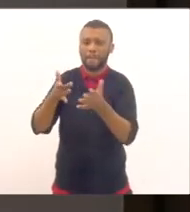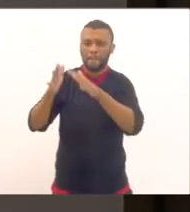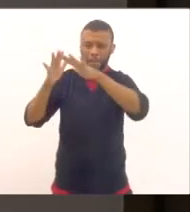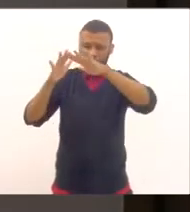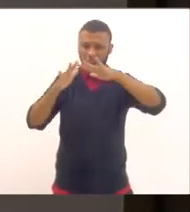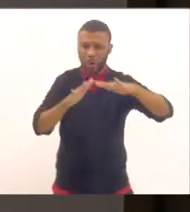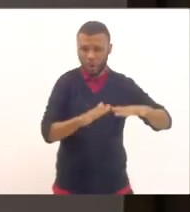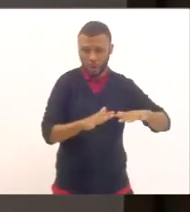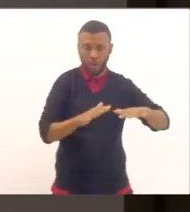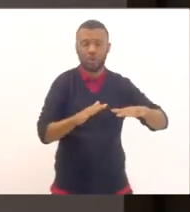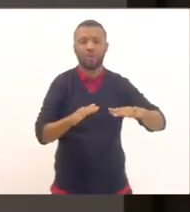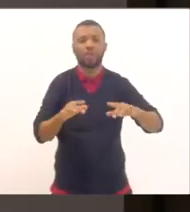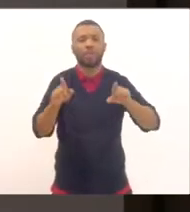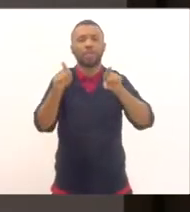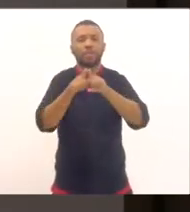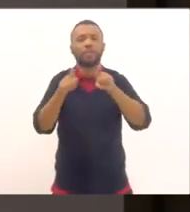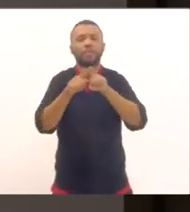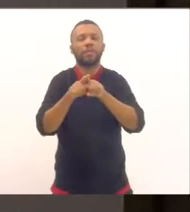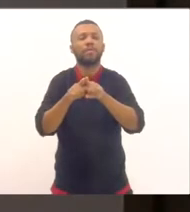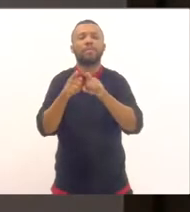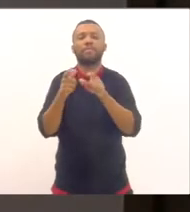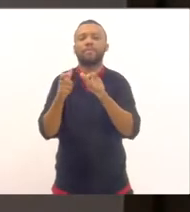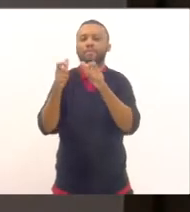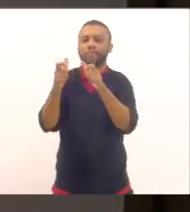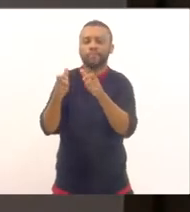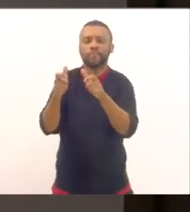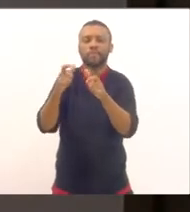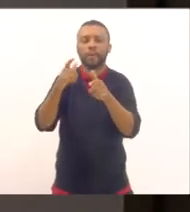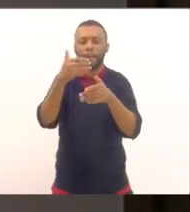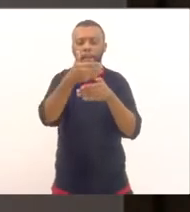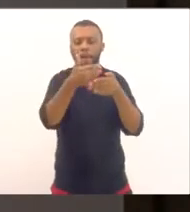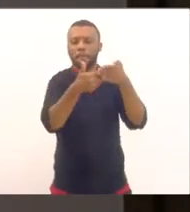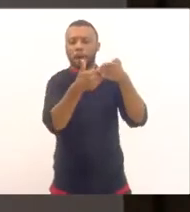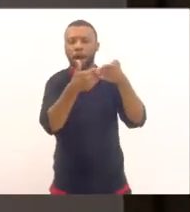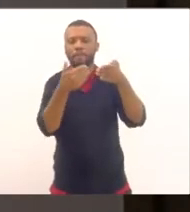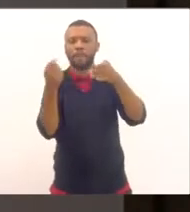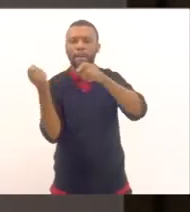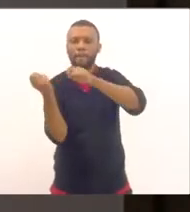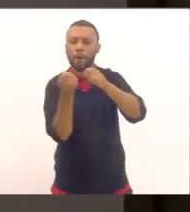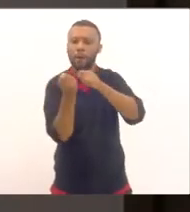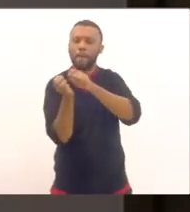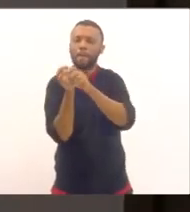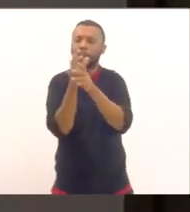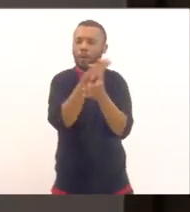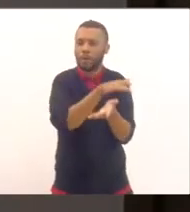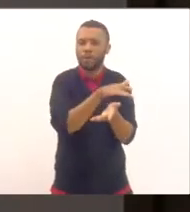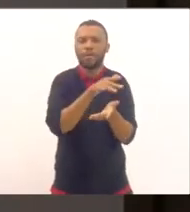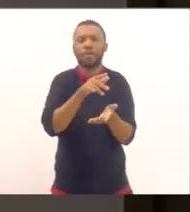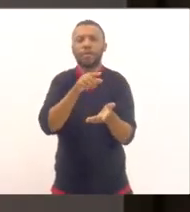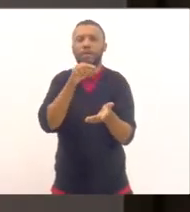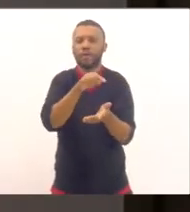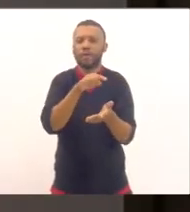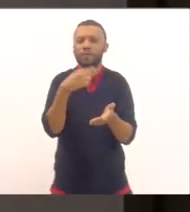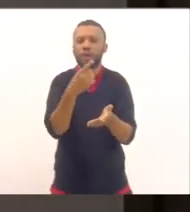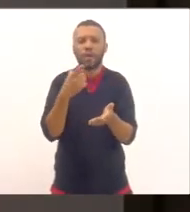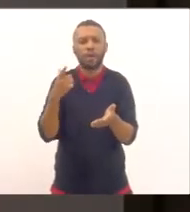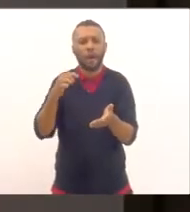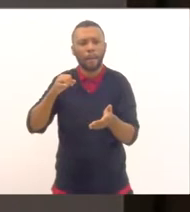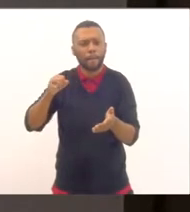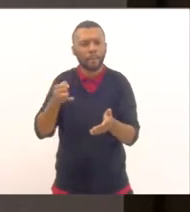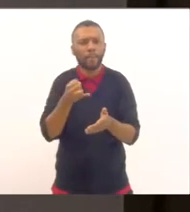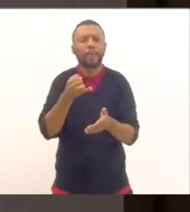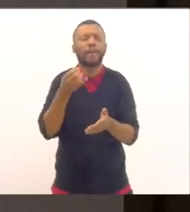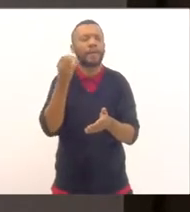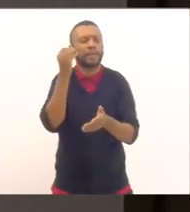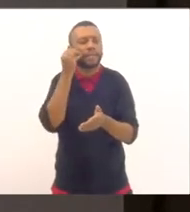de no ponto também de destruindo do Muro foi a prova foi reaproveitado para tapar alguns buracos